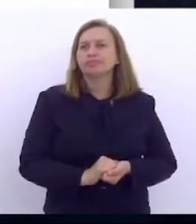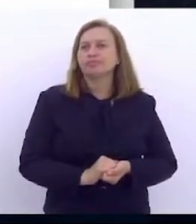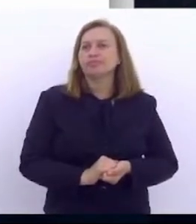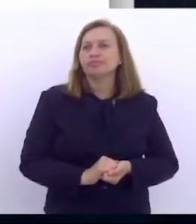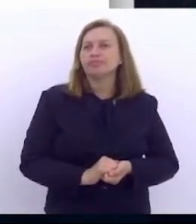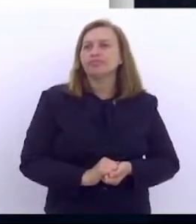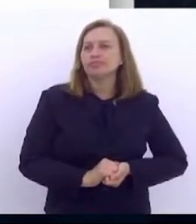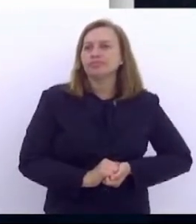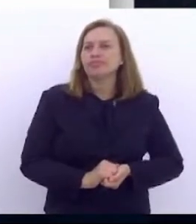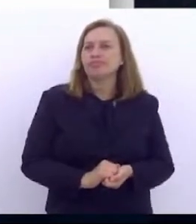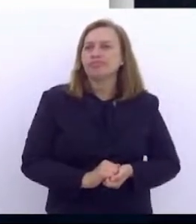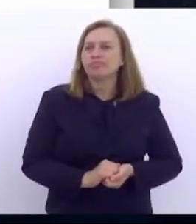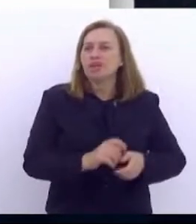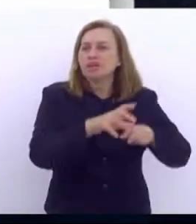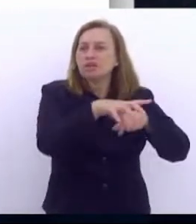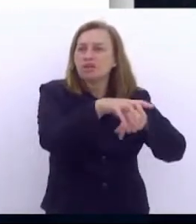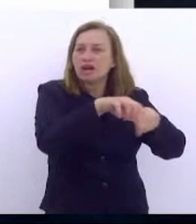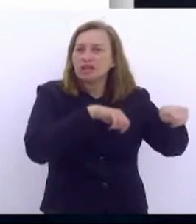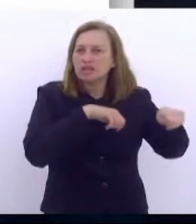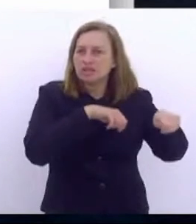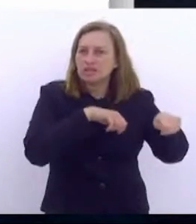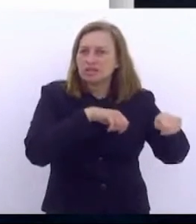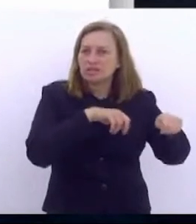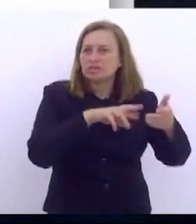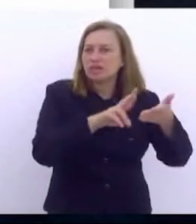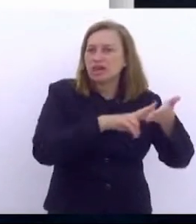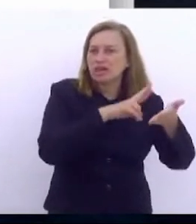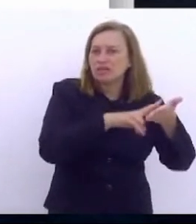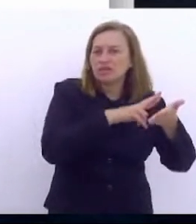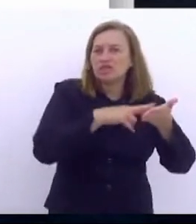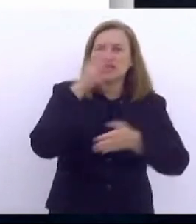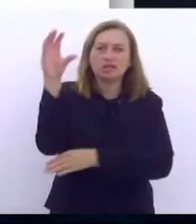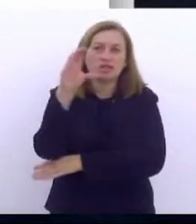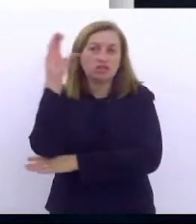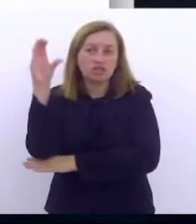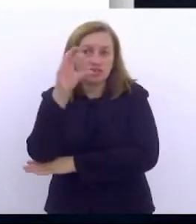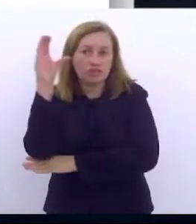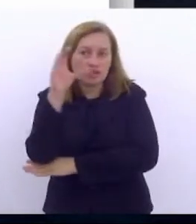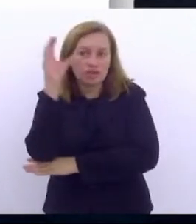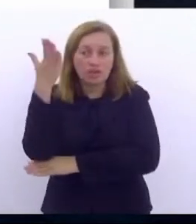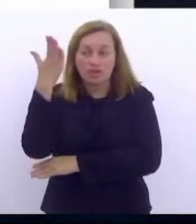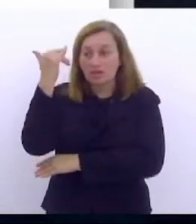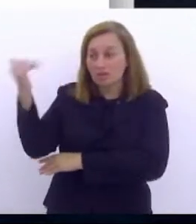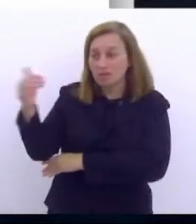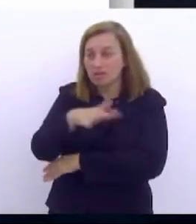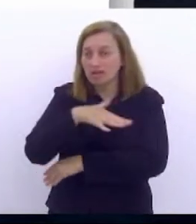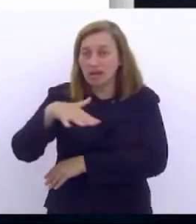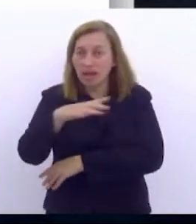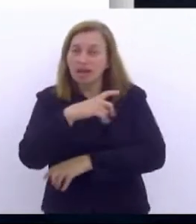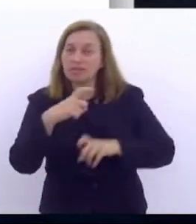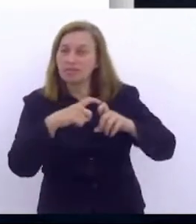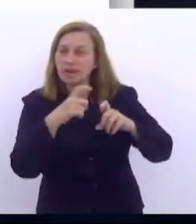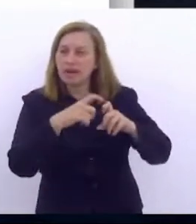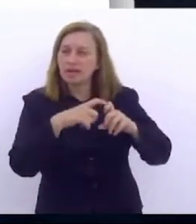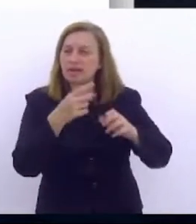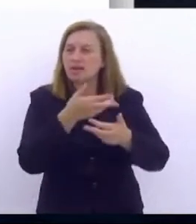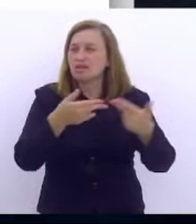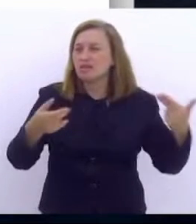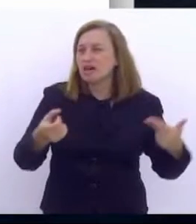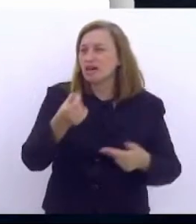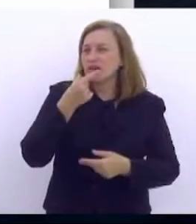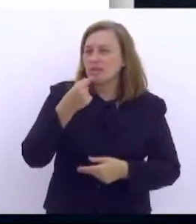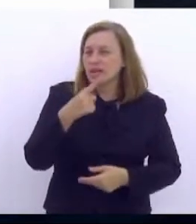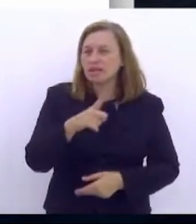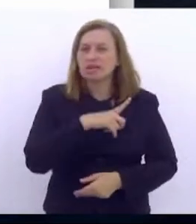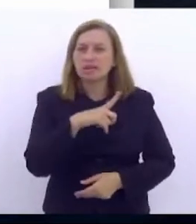a credibilidade das revistas científicas. Entra aí a revista The Lancet, famosa na área médica. Muitos medicamentos que a